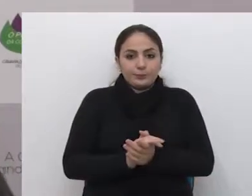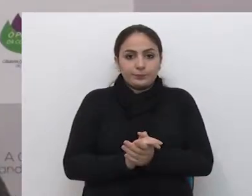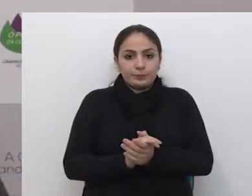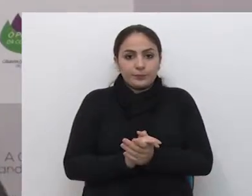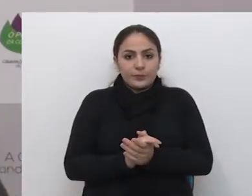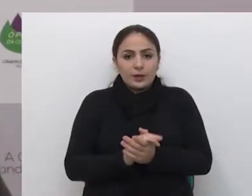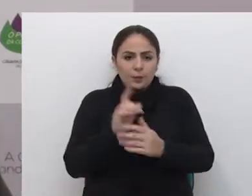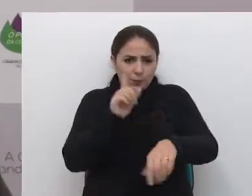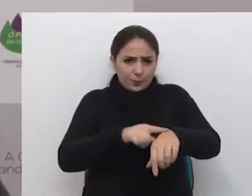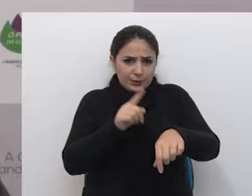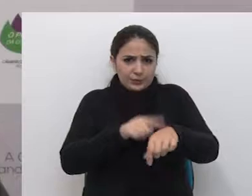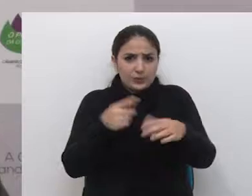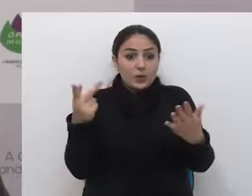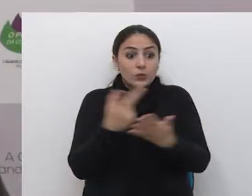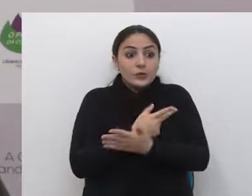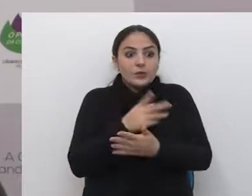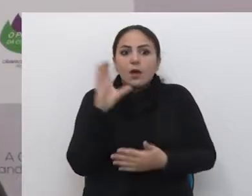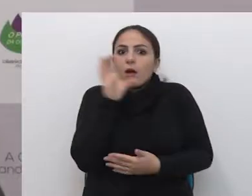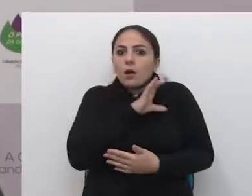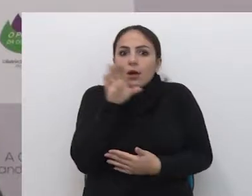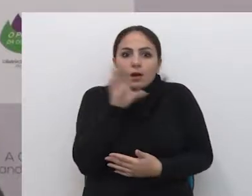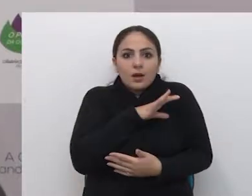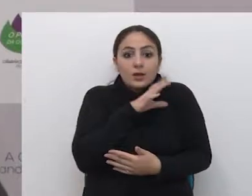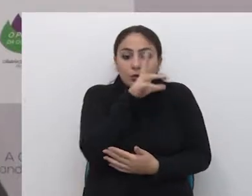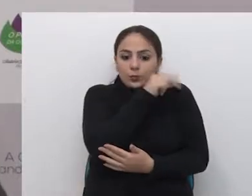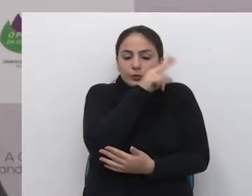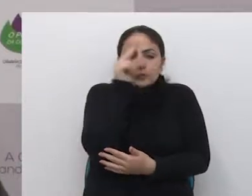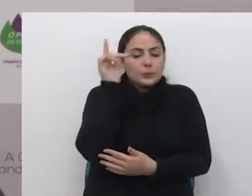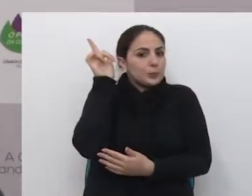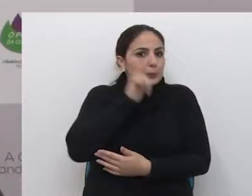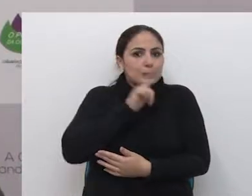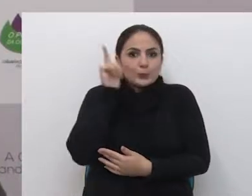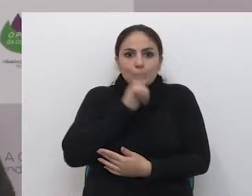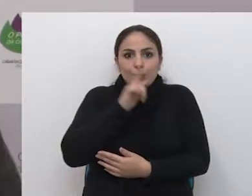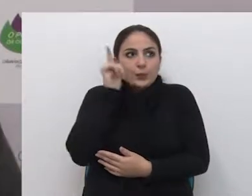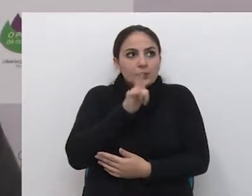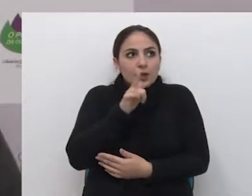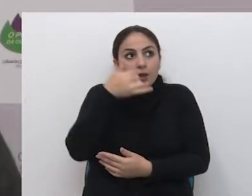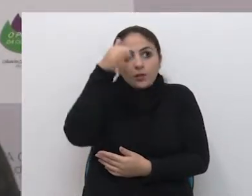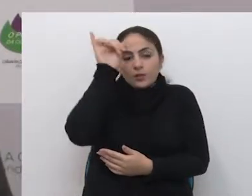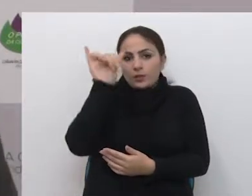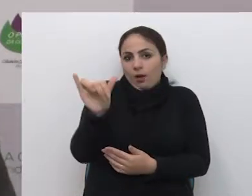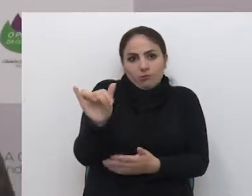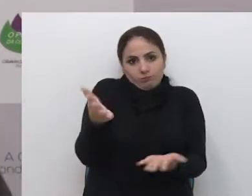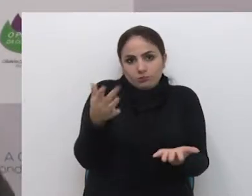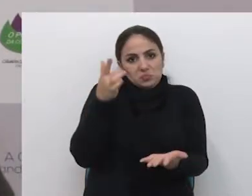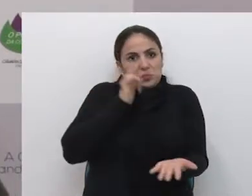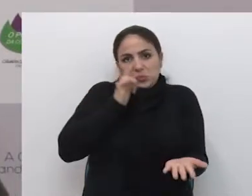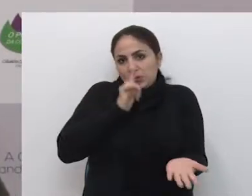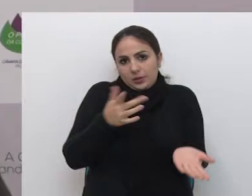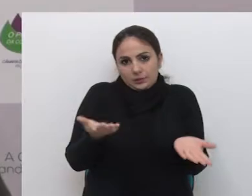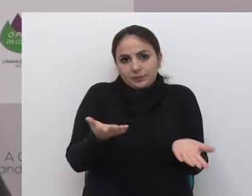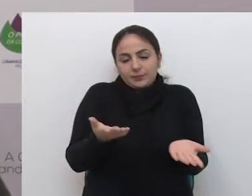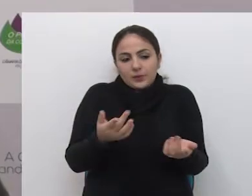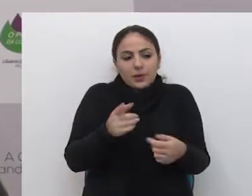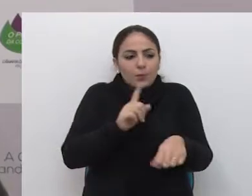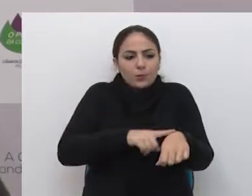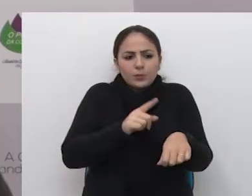exemplo, exatamente em casos em que ocorrem emergências e que o poder público não consegue se prevenir, enfim, são